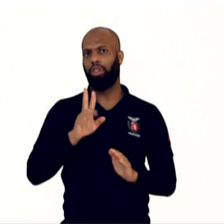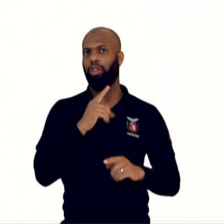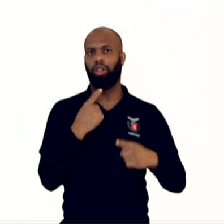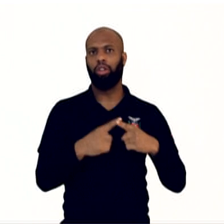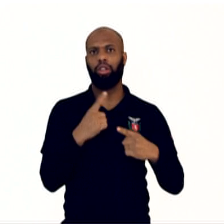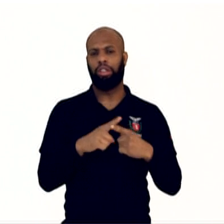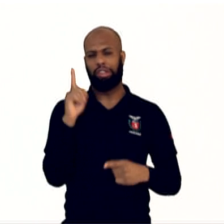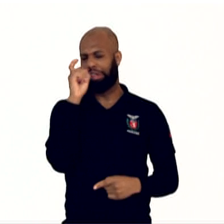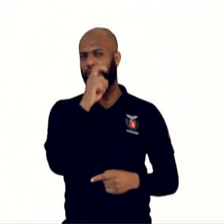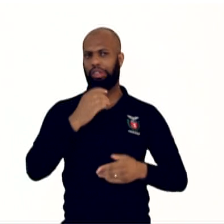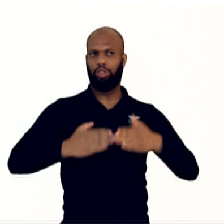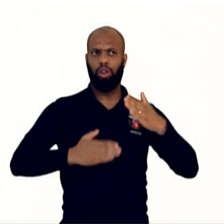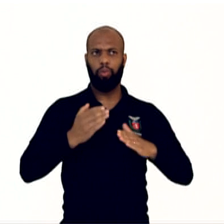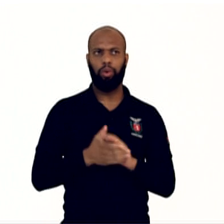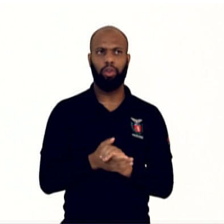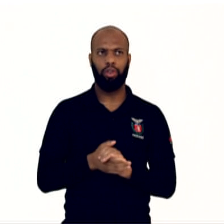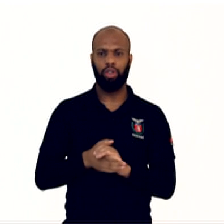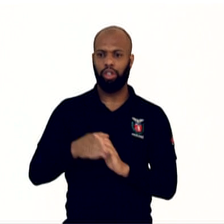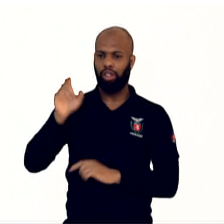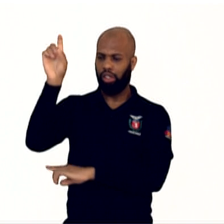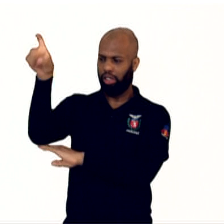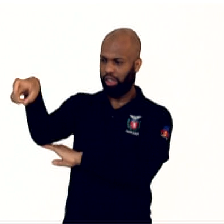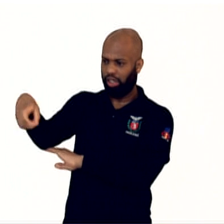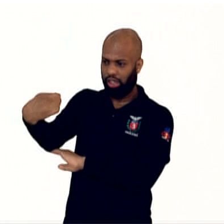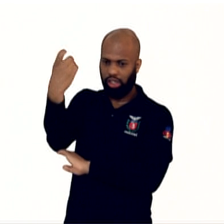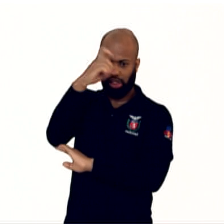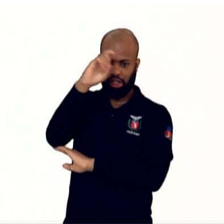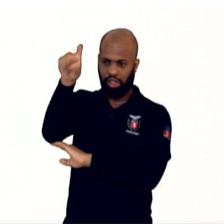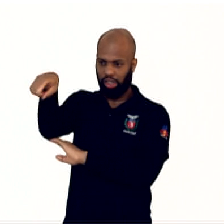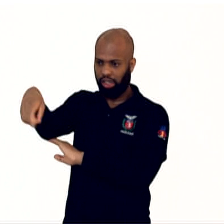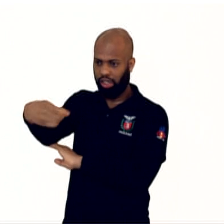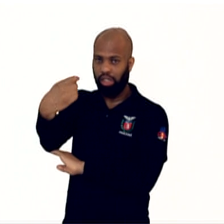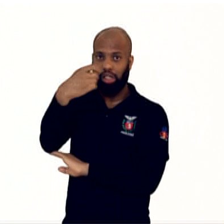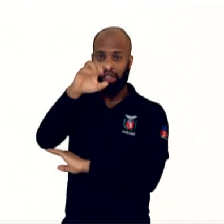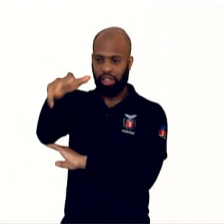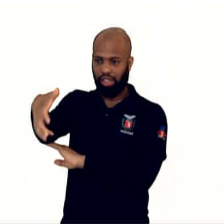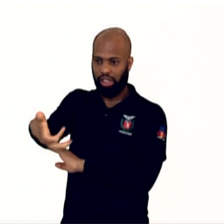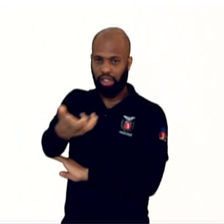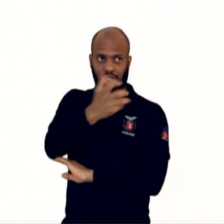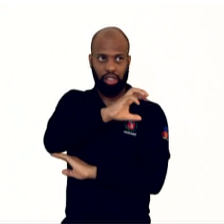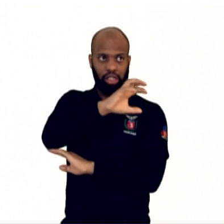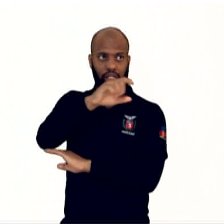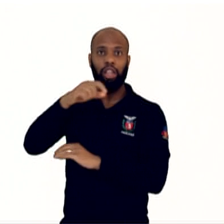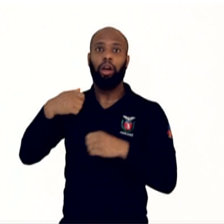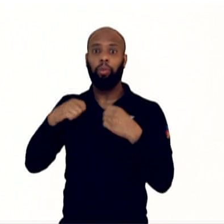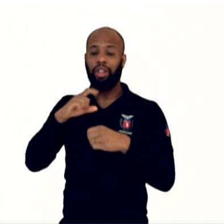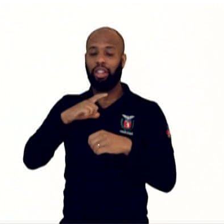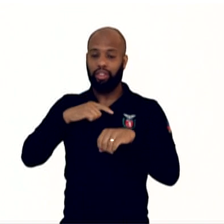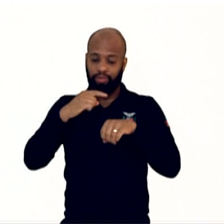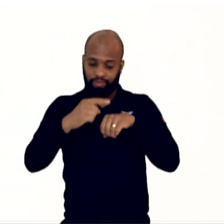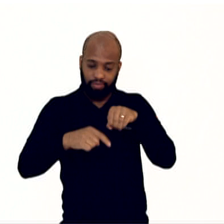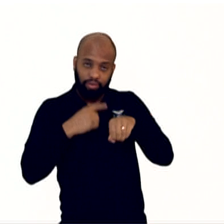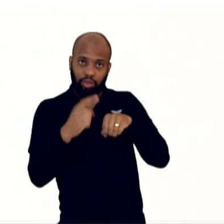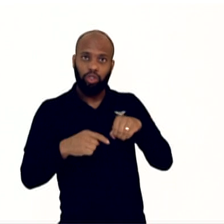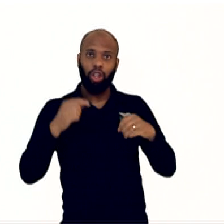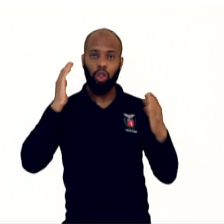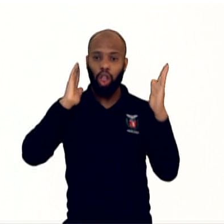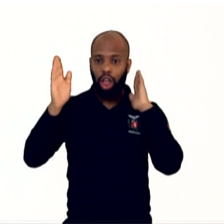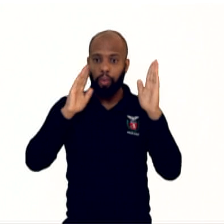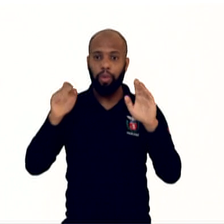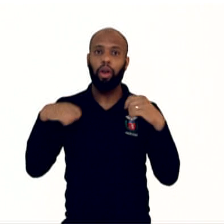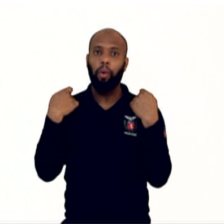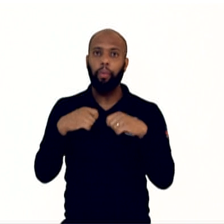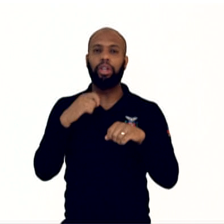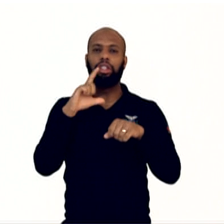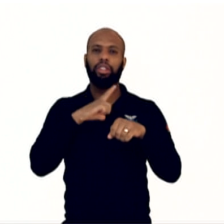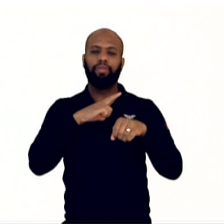máquina bem complexa. Guindaste também não é uma máquina simples, porque você pensando no guindaste, ó, tem que ter a roda ali do caminhão, tem que ter a polia, então